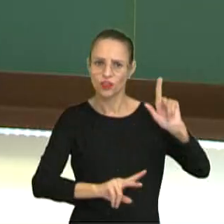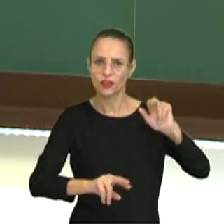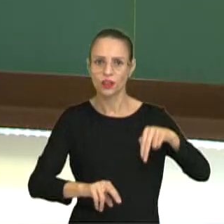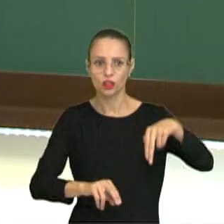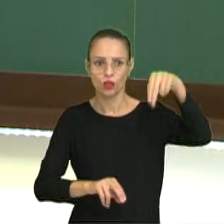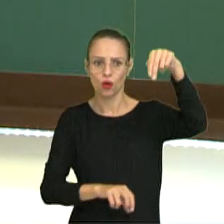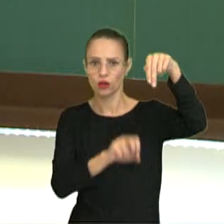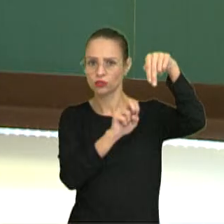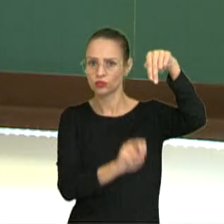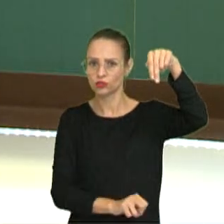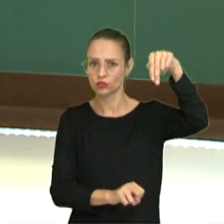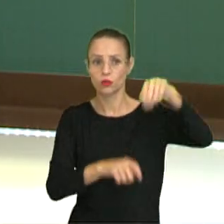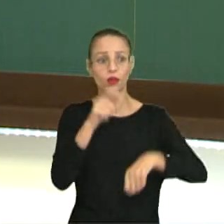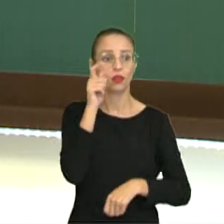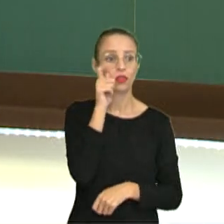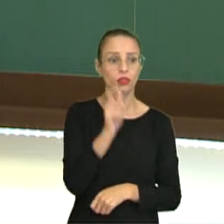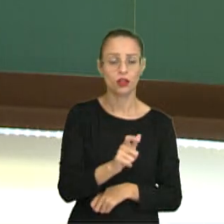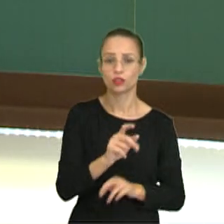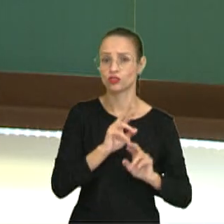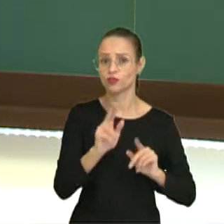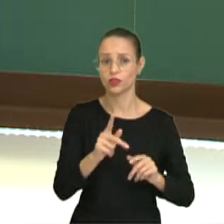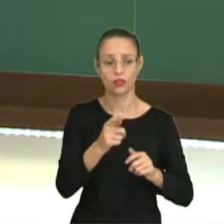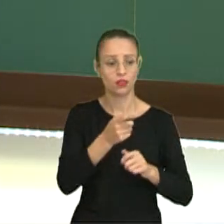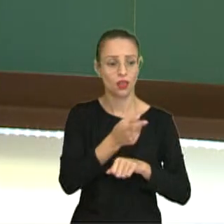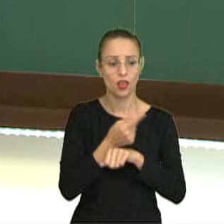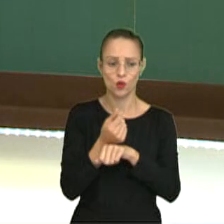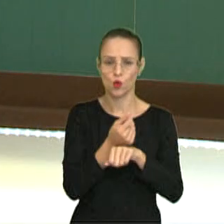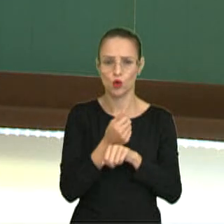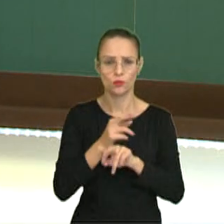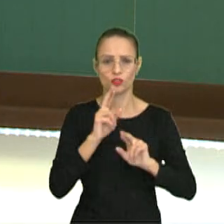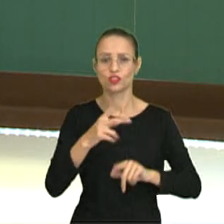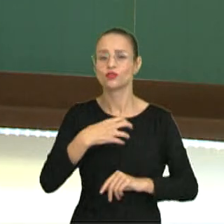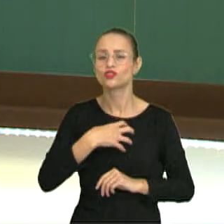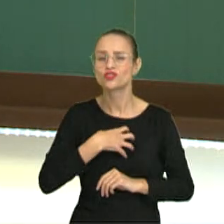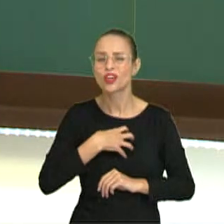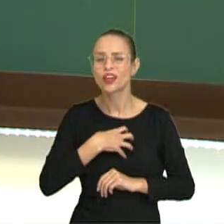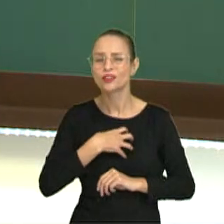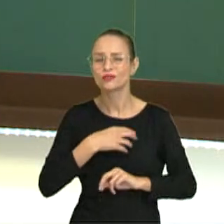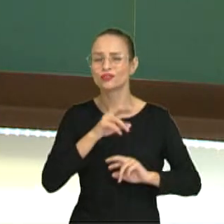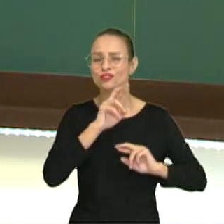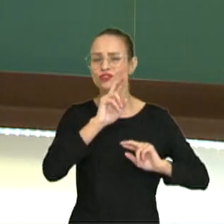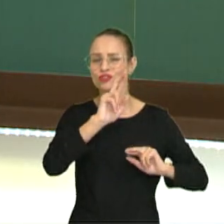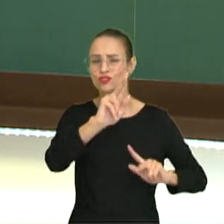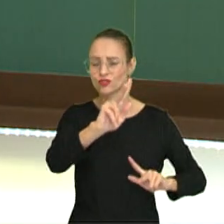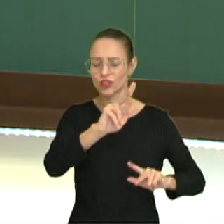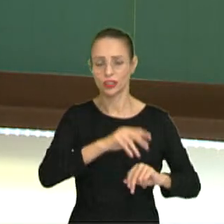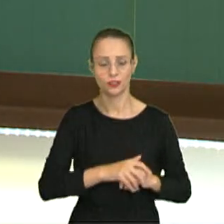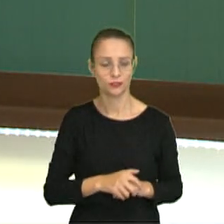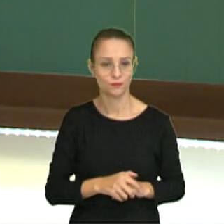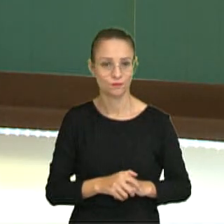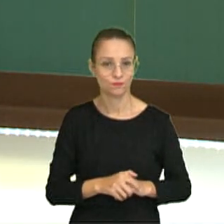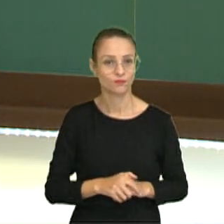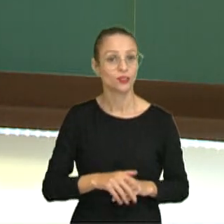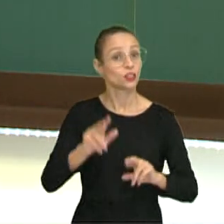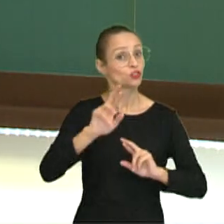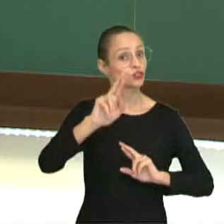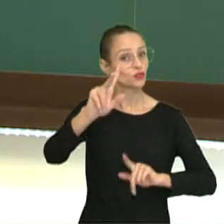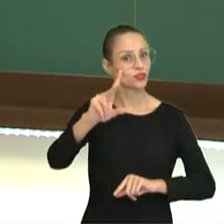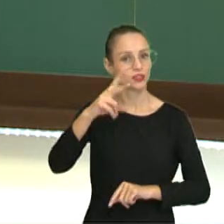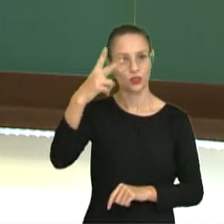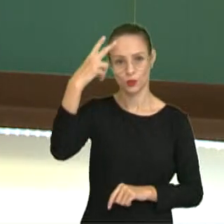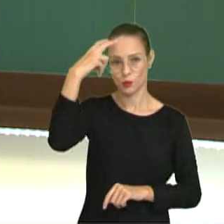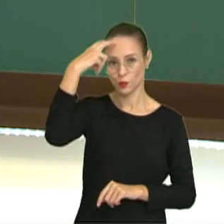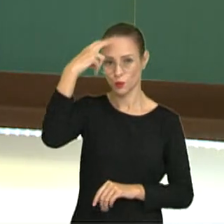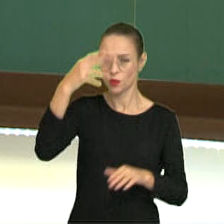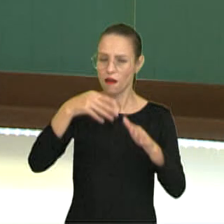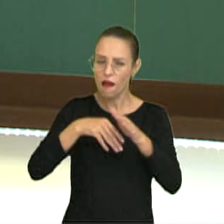tinham interesses diferentes, tinham uma economia diferente, tinham um modo de viver diferente. Essas diferenças culturais,